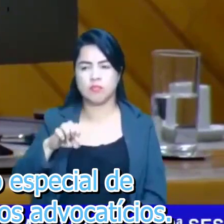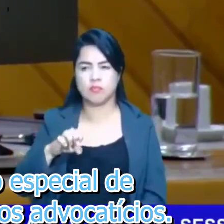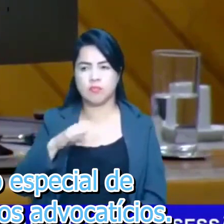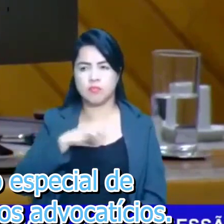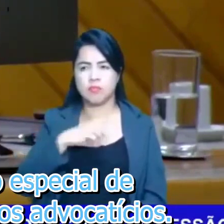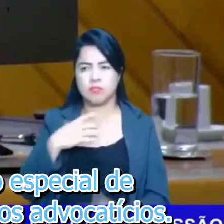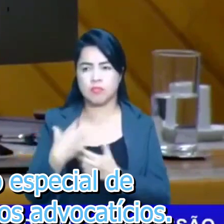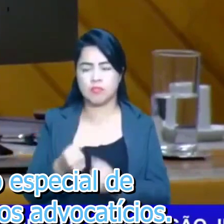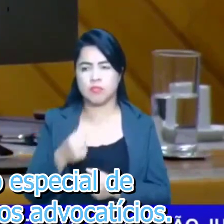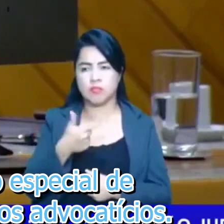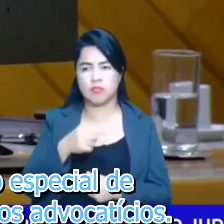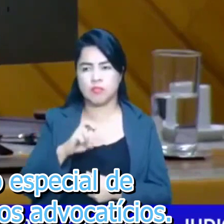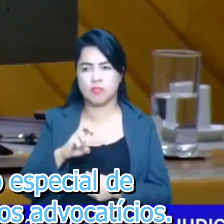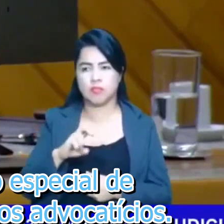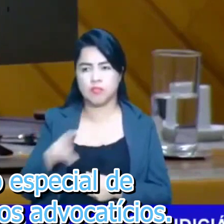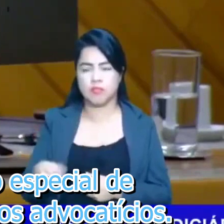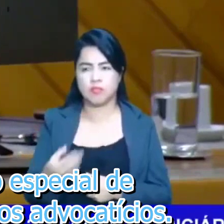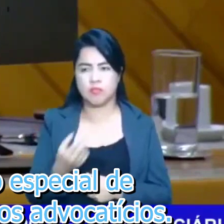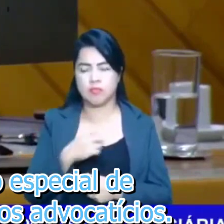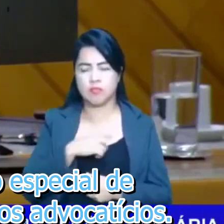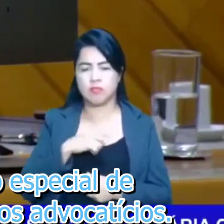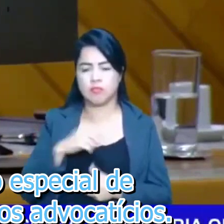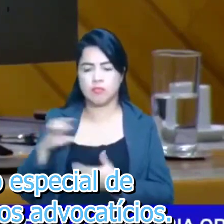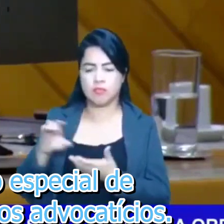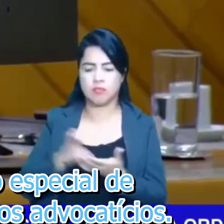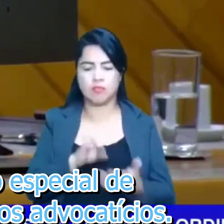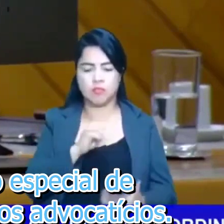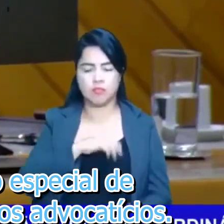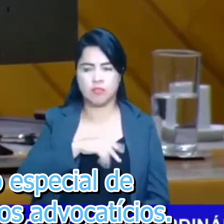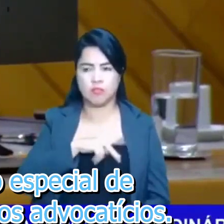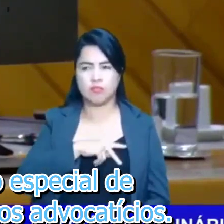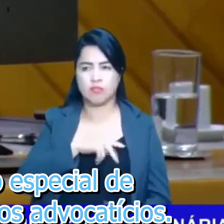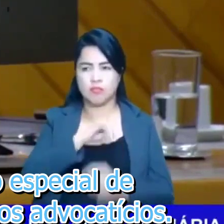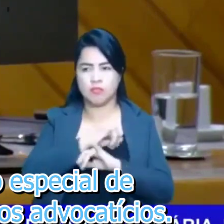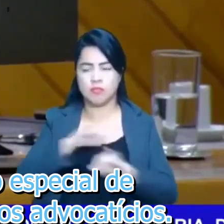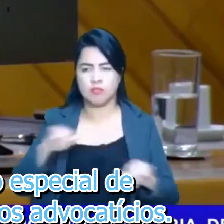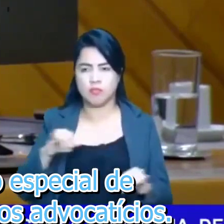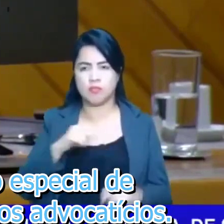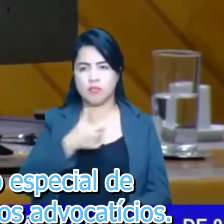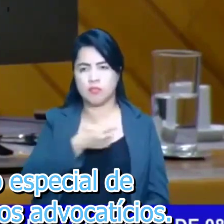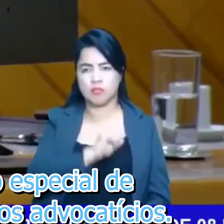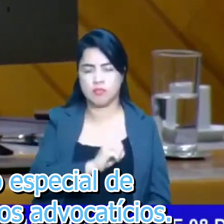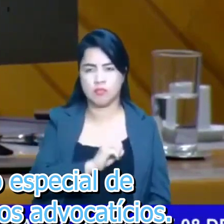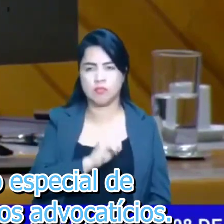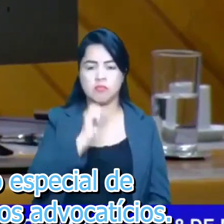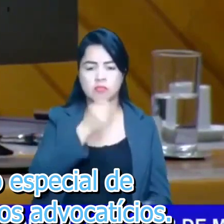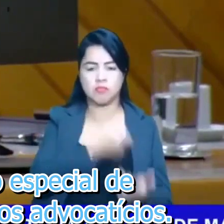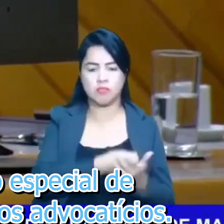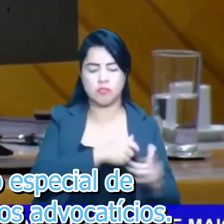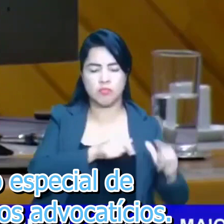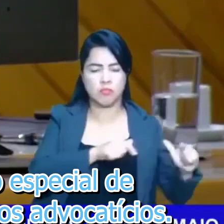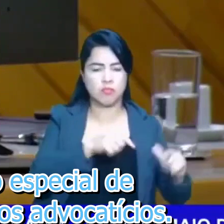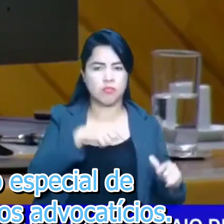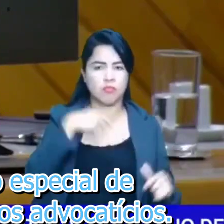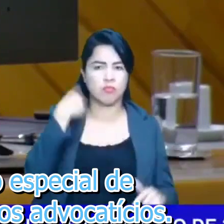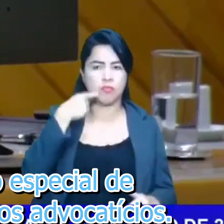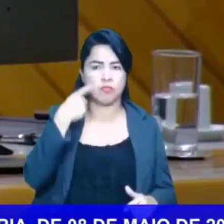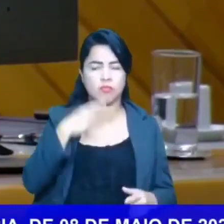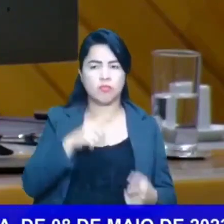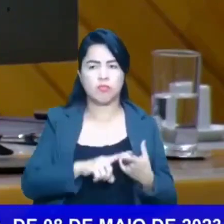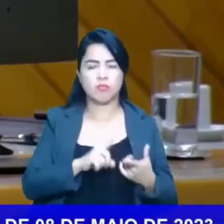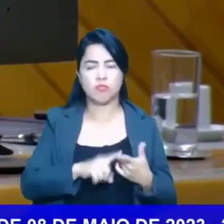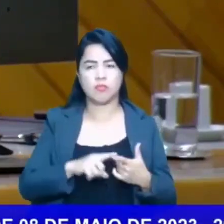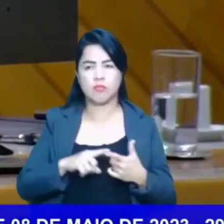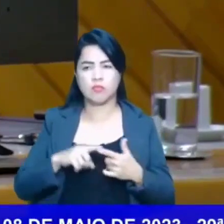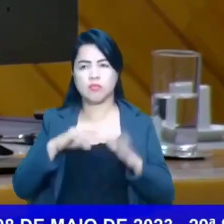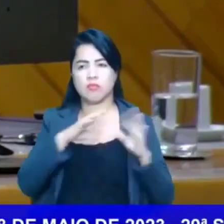Souto recebeu R$ 25 mil do Fundo Especial de Financiamento de Campanha, sendo R$ 10 mil gastos com serviços advocatícios. O